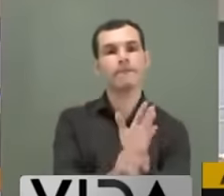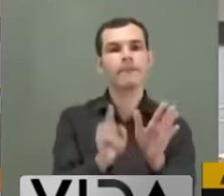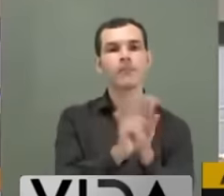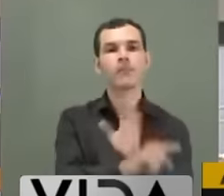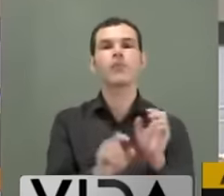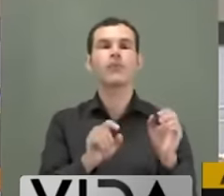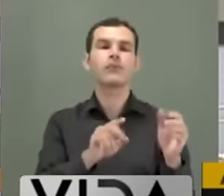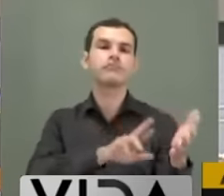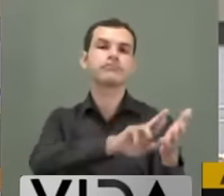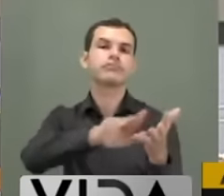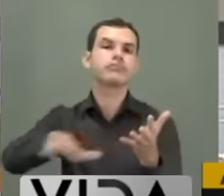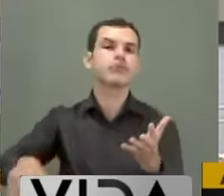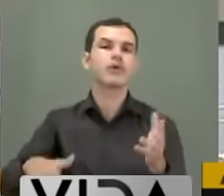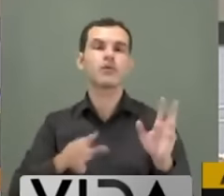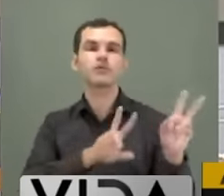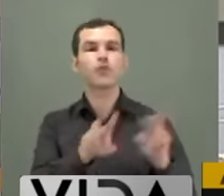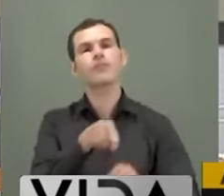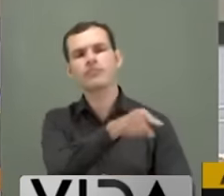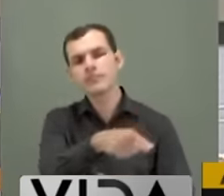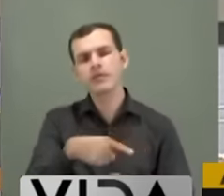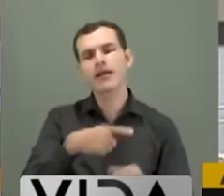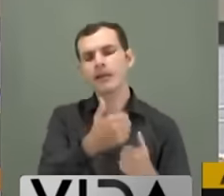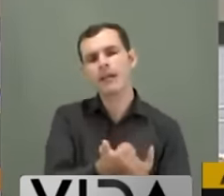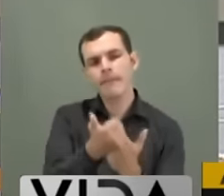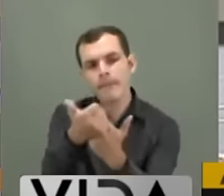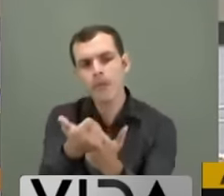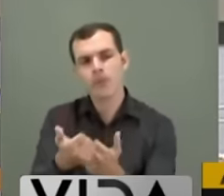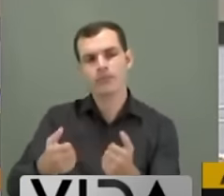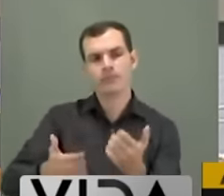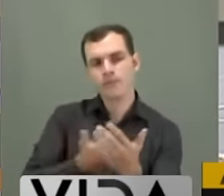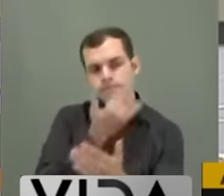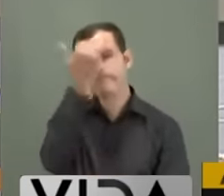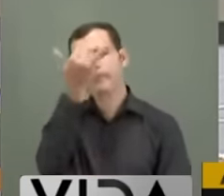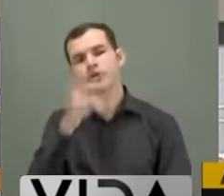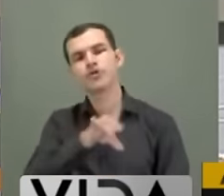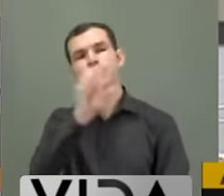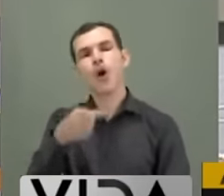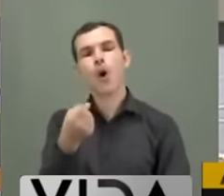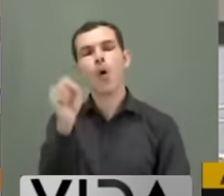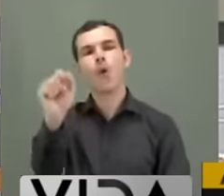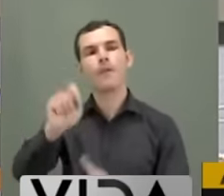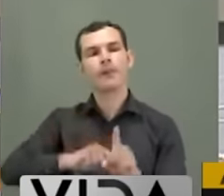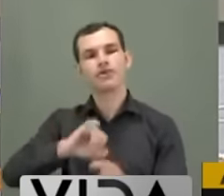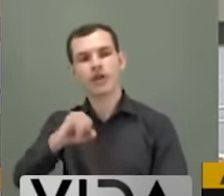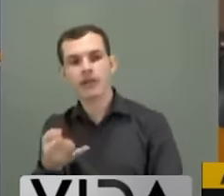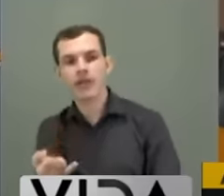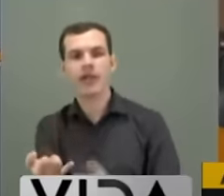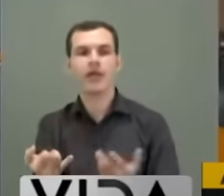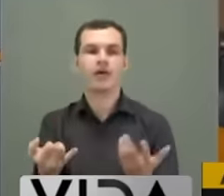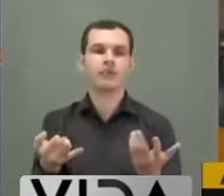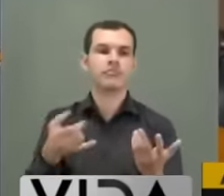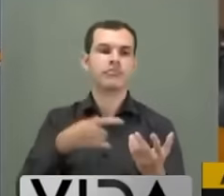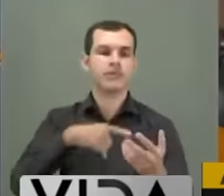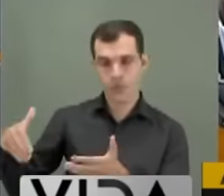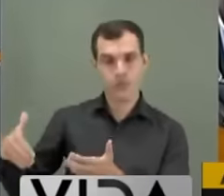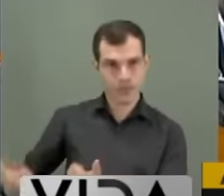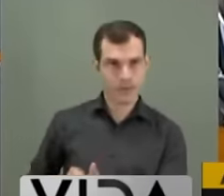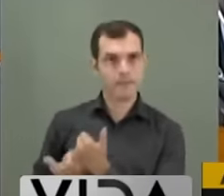ou a questão de urna eletrônica. Por quê? Teve esse, vamos dizer, esse plus na entrevista. Sim, dele. Mas dentro do devido,